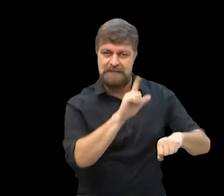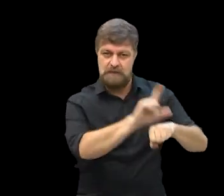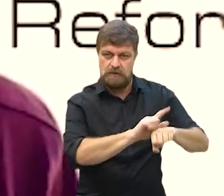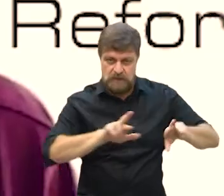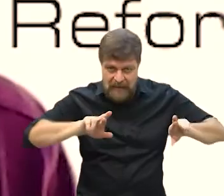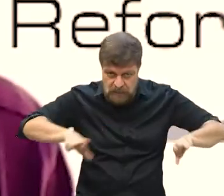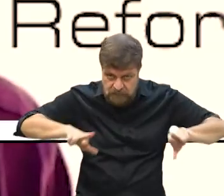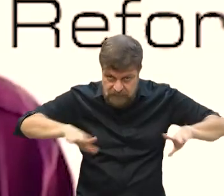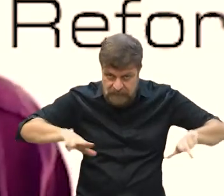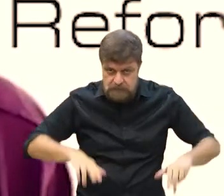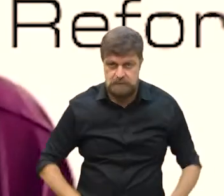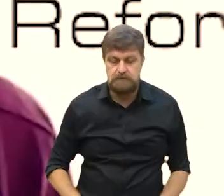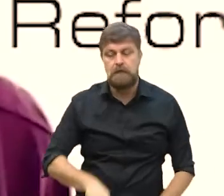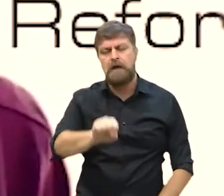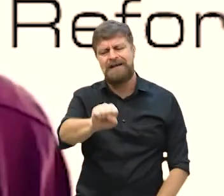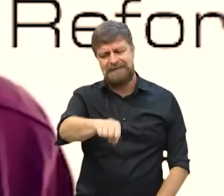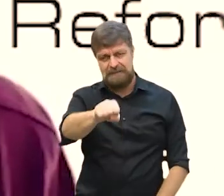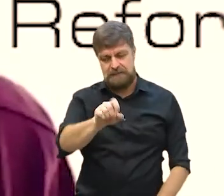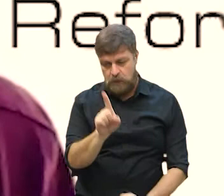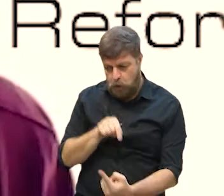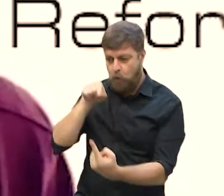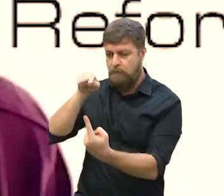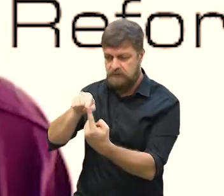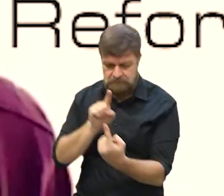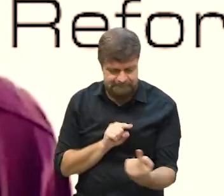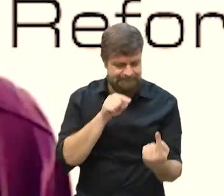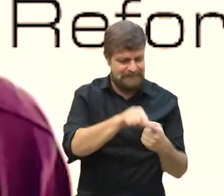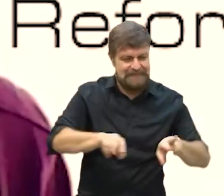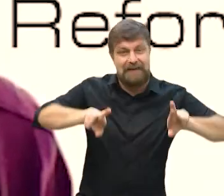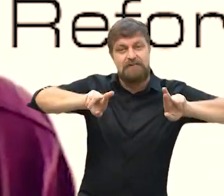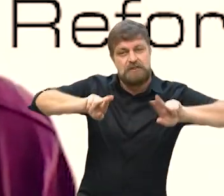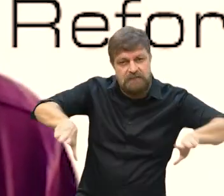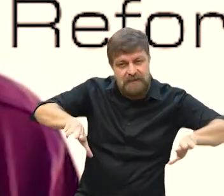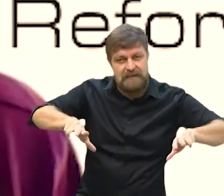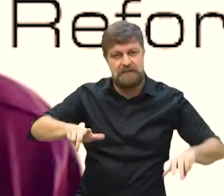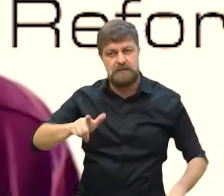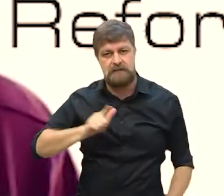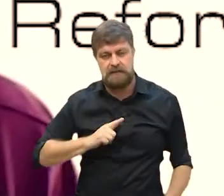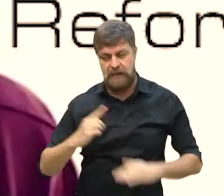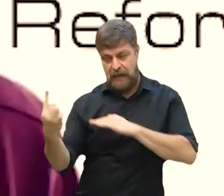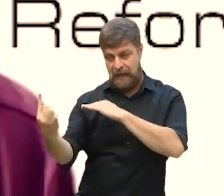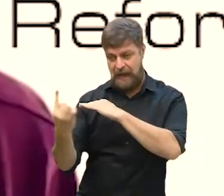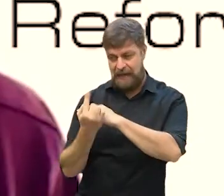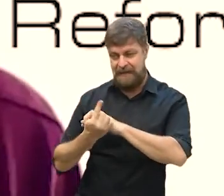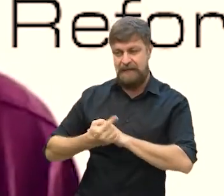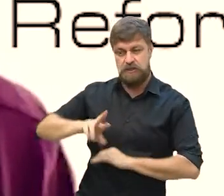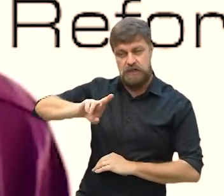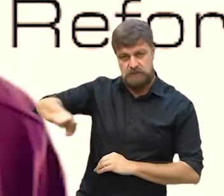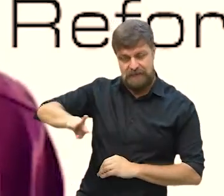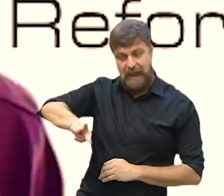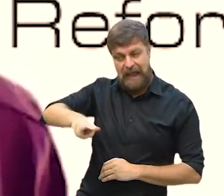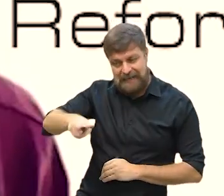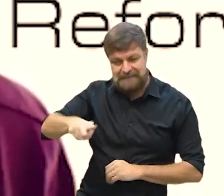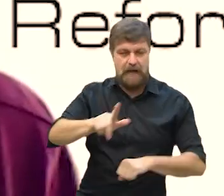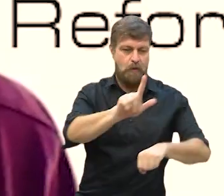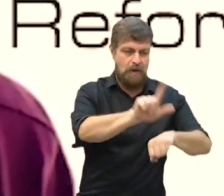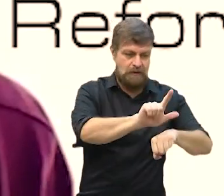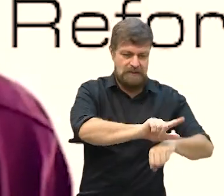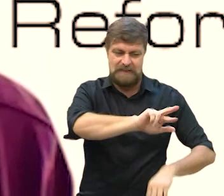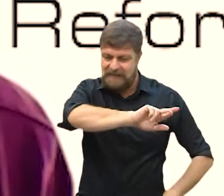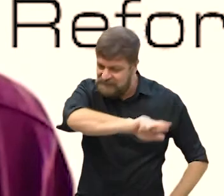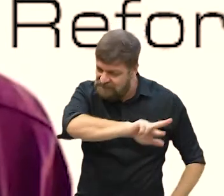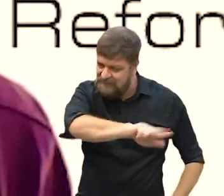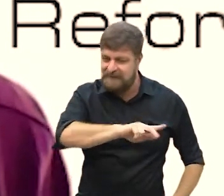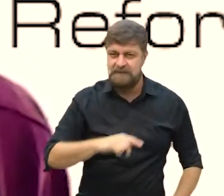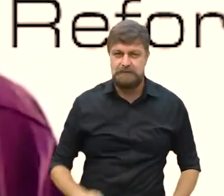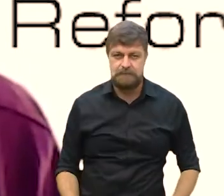comercial? Sim, é muito diferente, né? São objetivos diferentes, são clientes diferentes, né? É